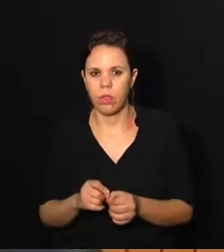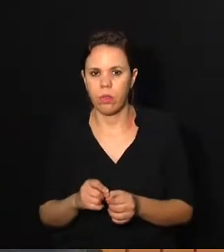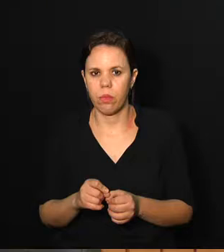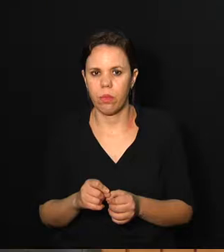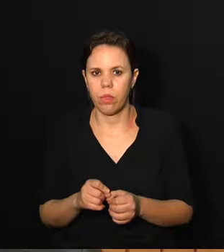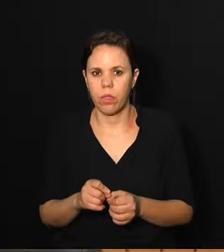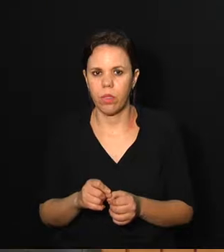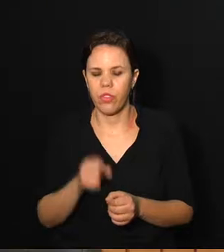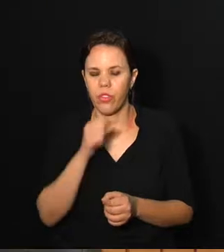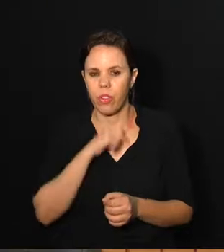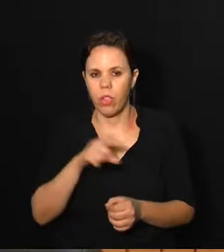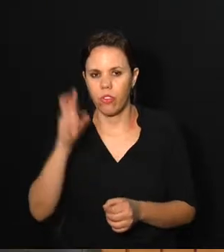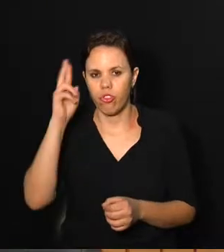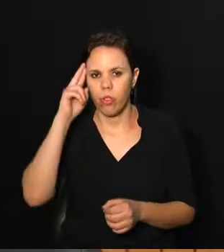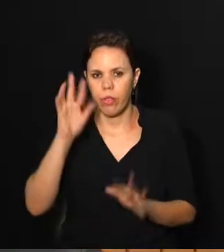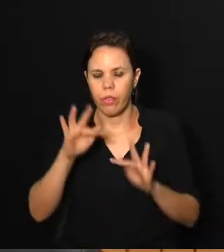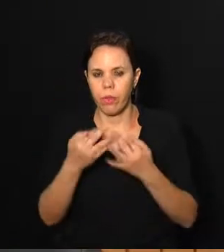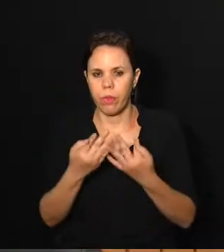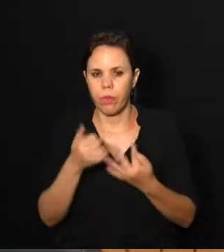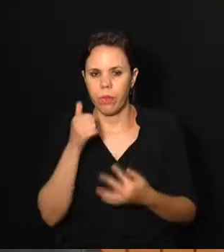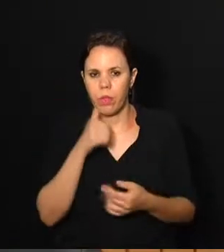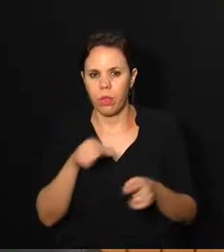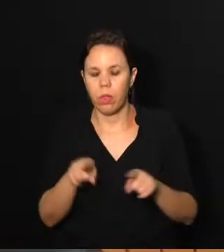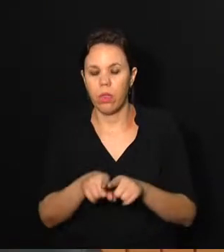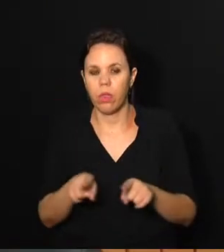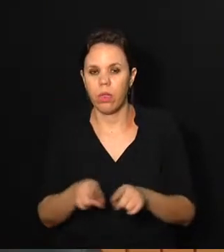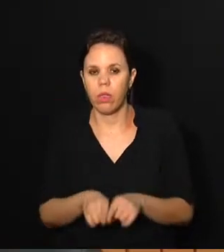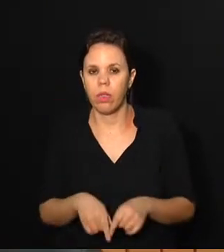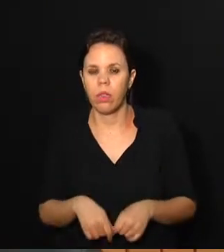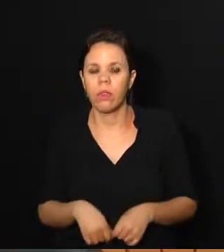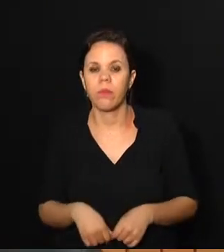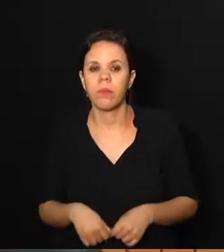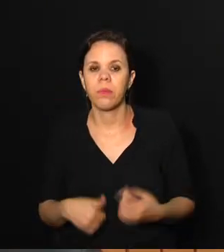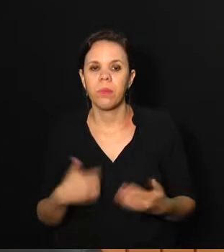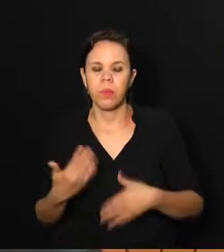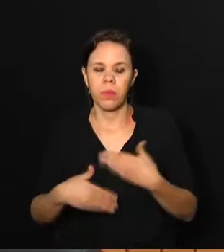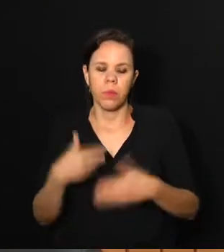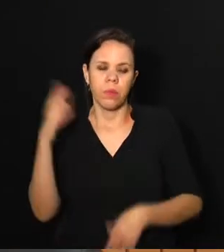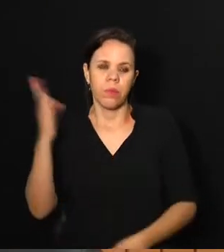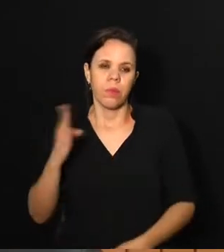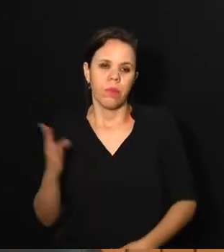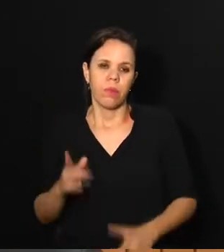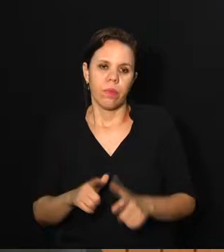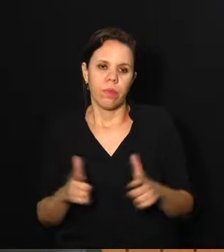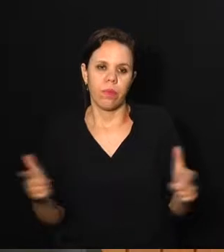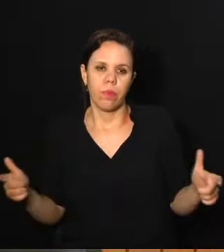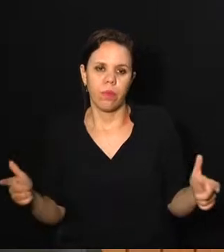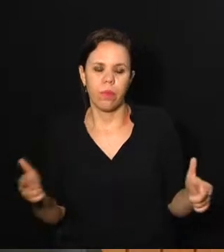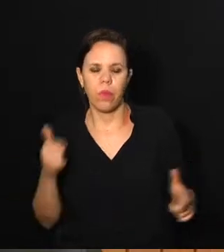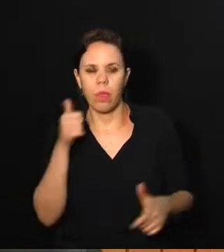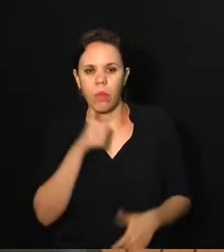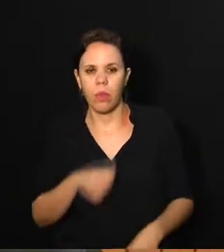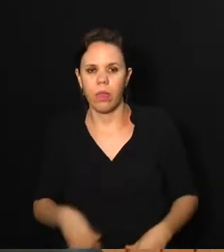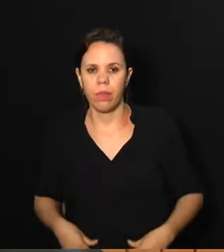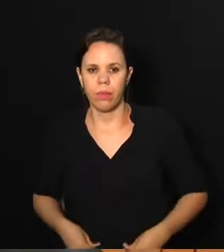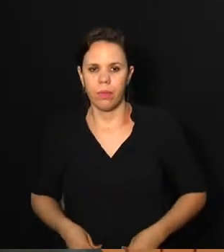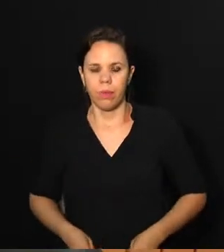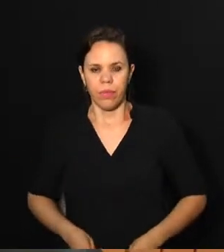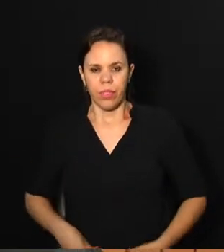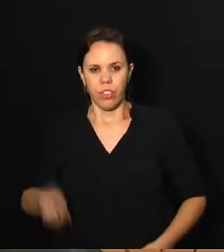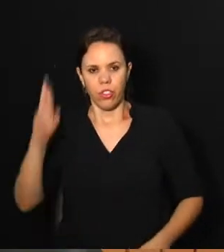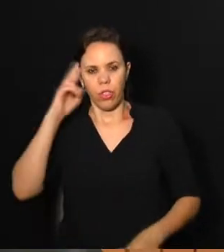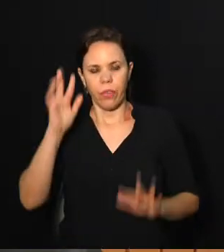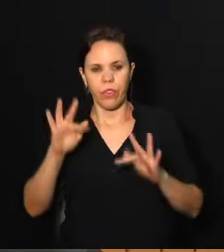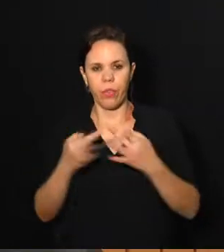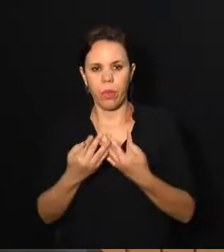hoje, as idosas que são chefes de família. Então, cada vez mais no Brasil, cresce o número de mulheres chefes de